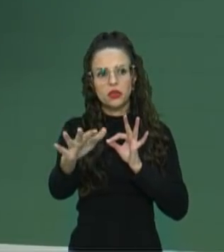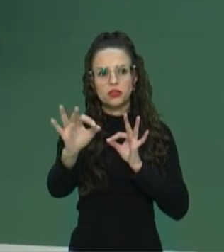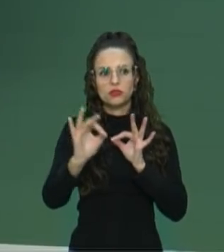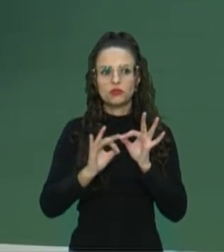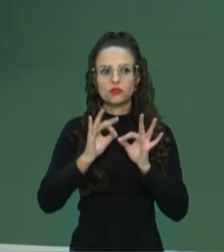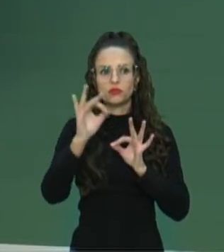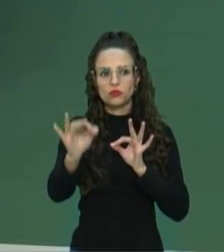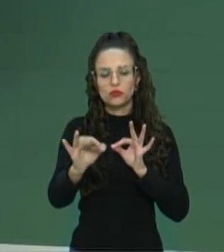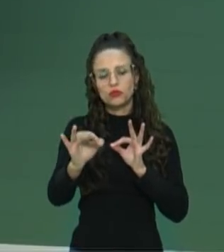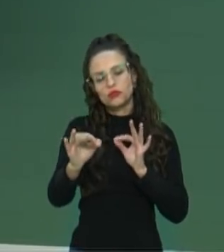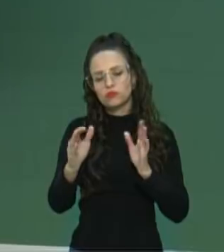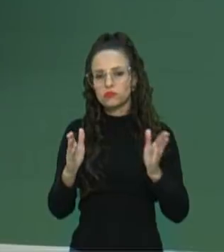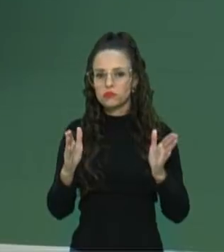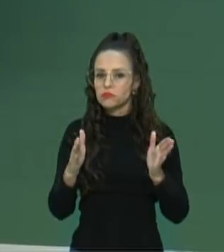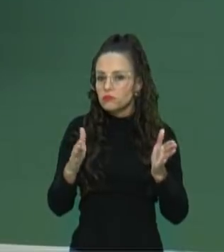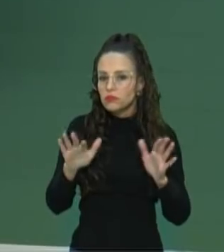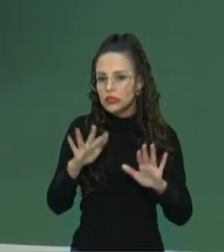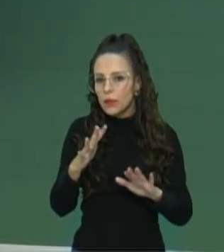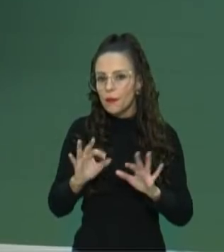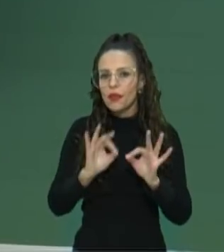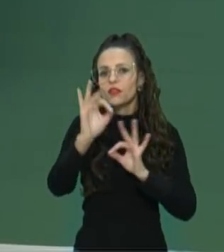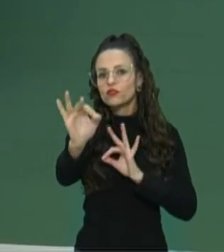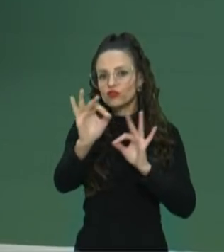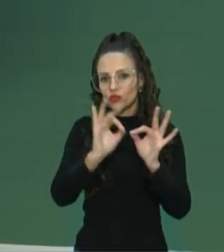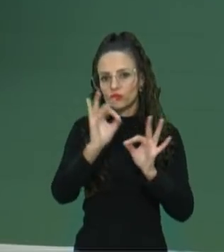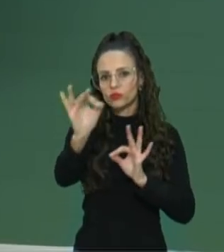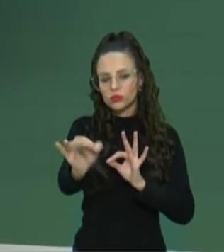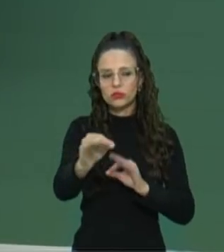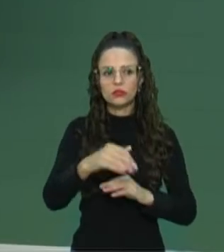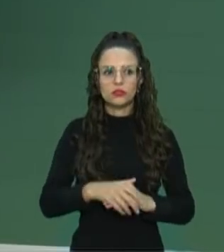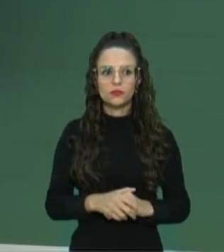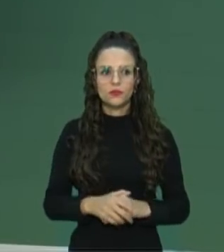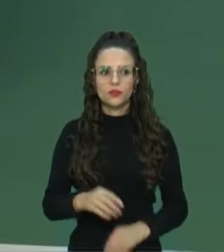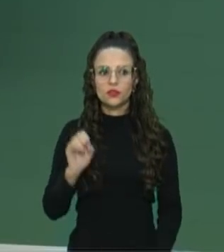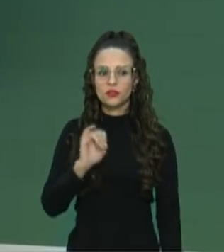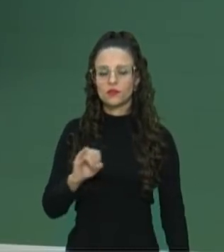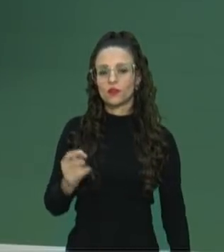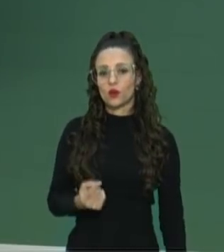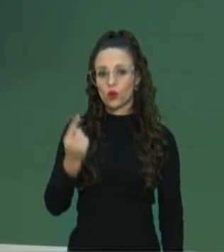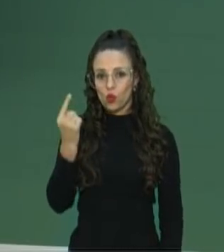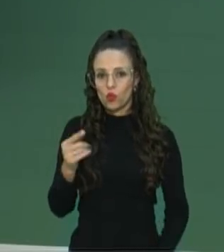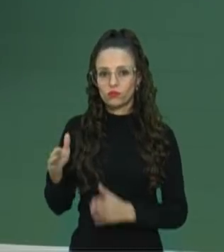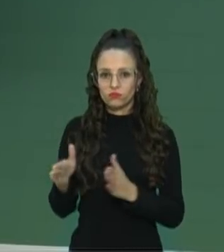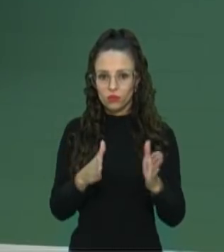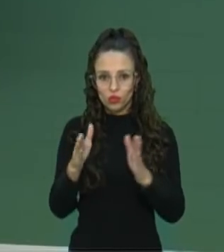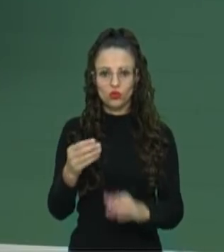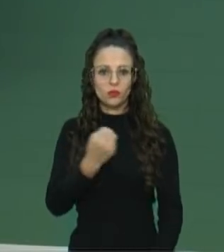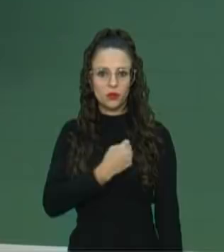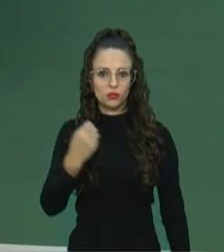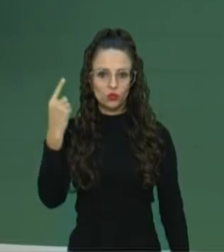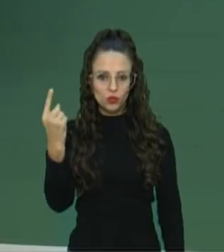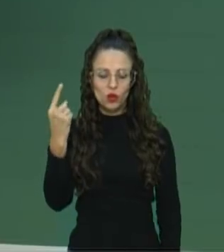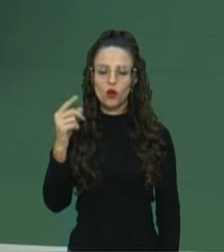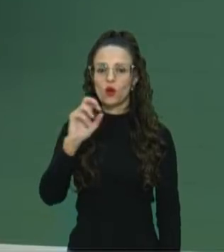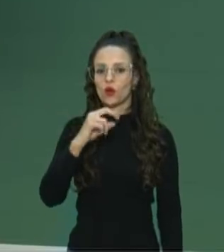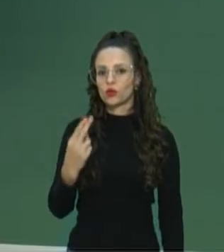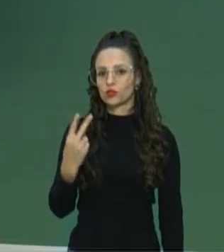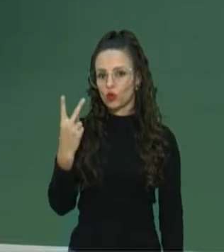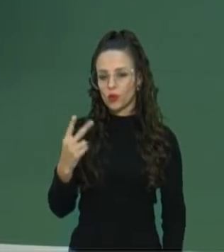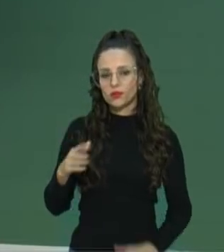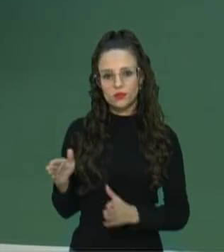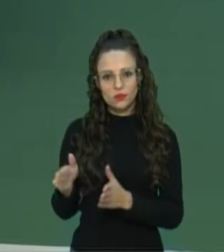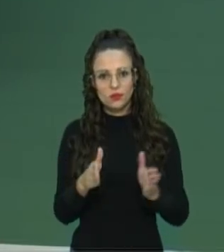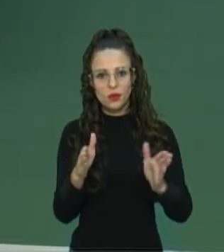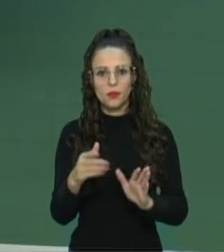Então é retratado com L, longo, M, médio. Se for um percurso, aparece o número 1, ou às vezes não aparece nada. Se for 2